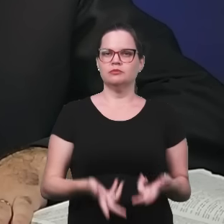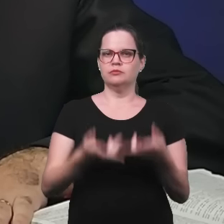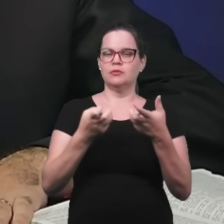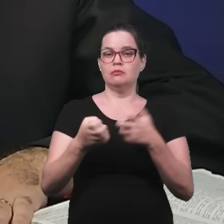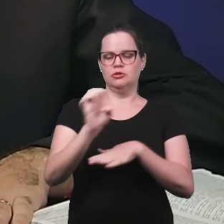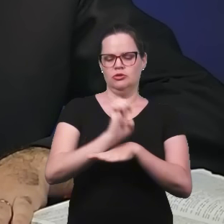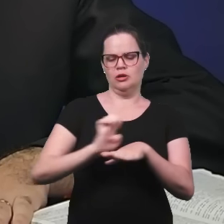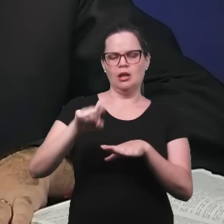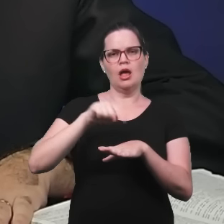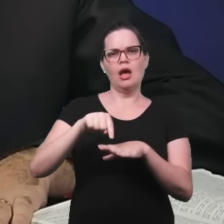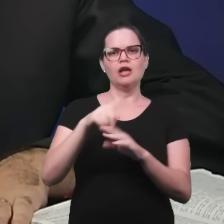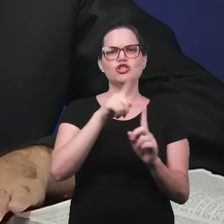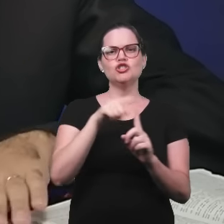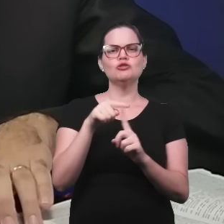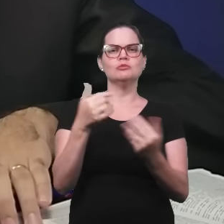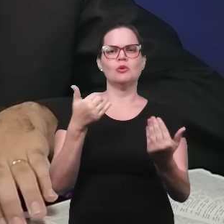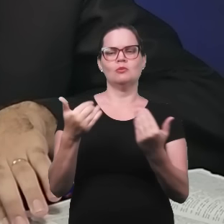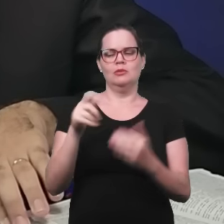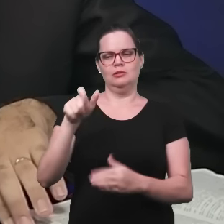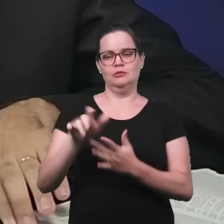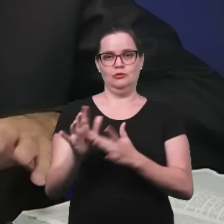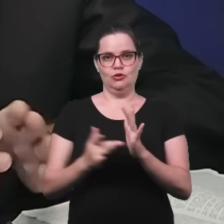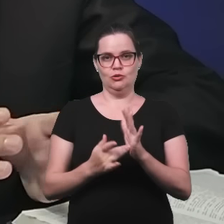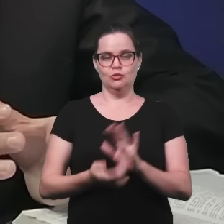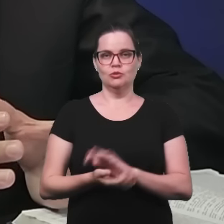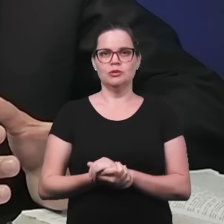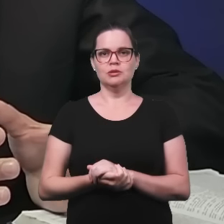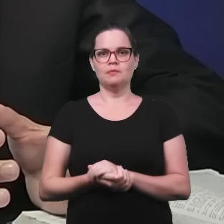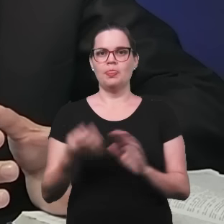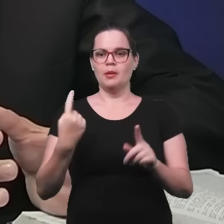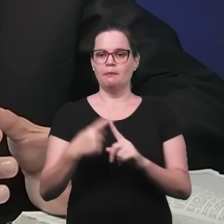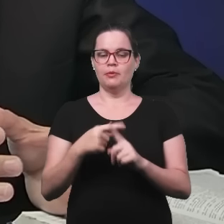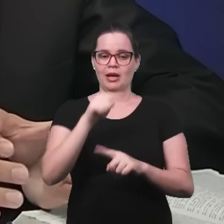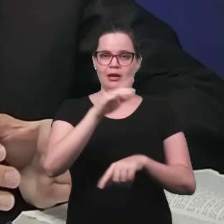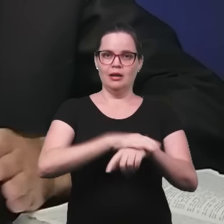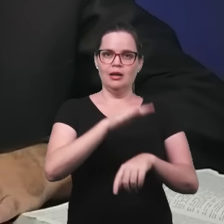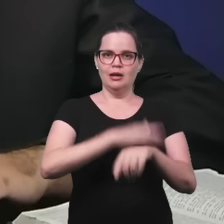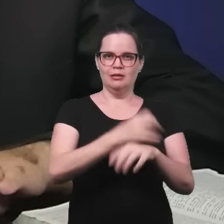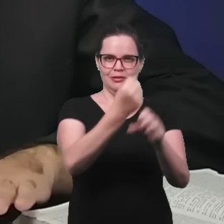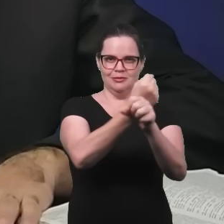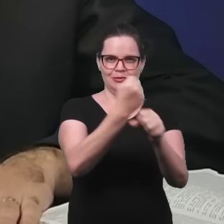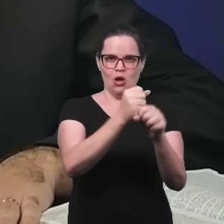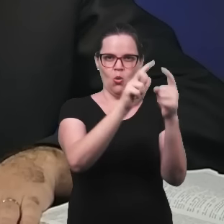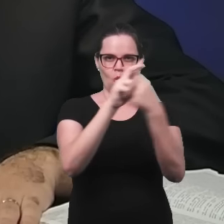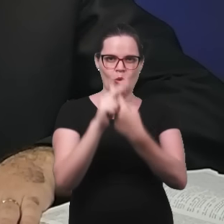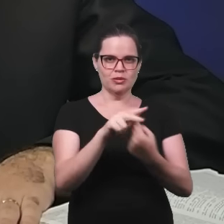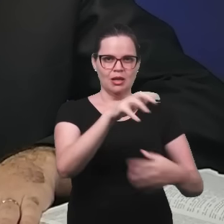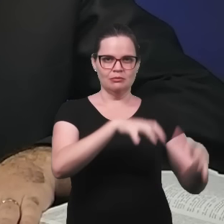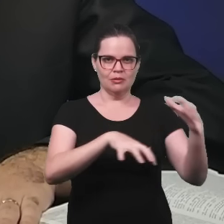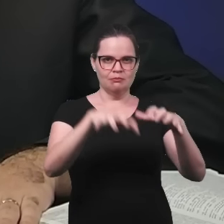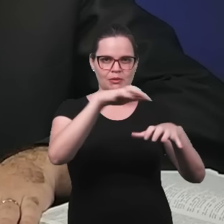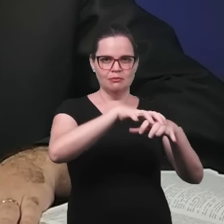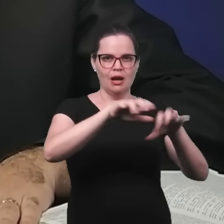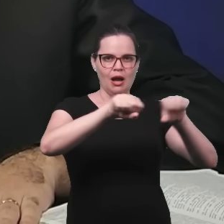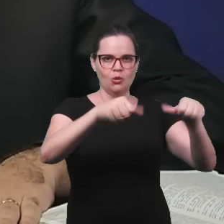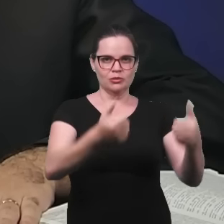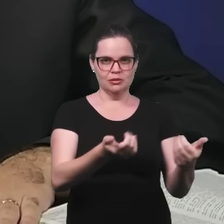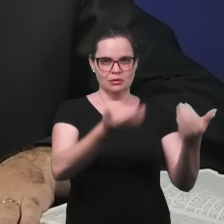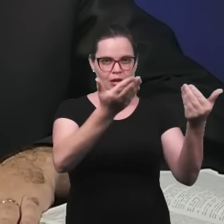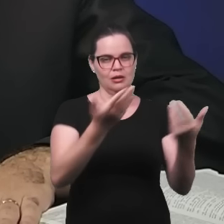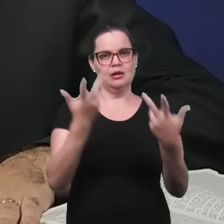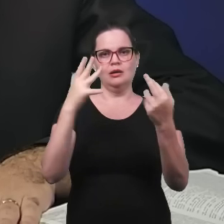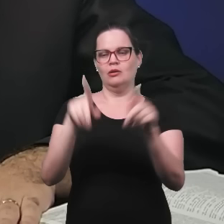tipo de Jesus, como o restaurador de altares. Jesus é aquele que restaura vidas para o reino de